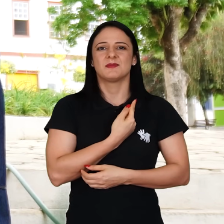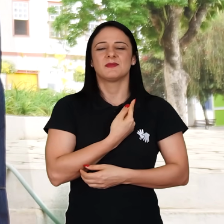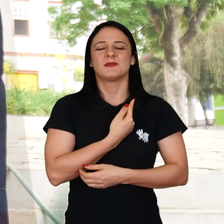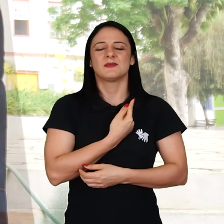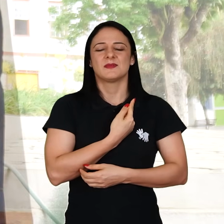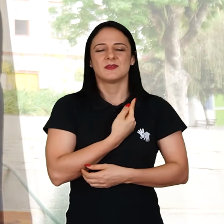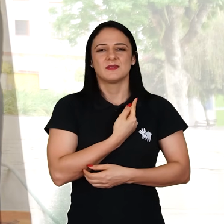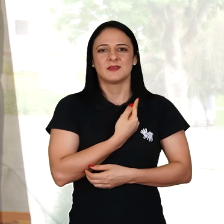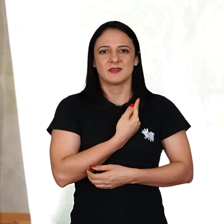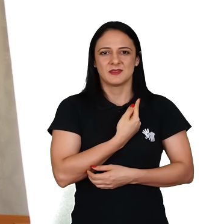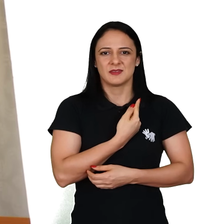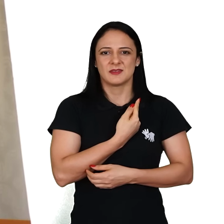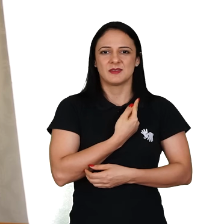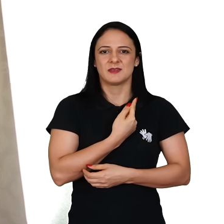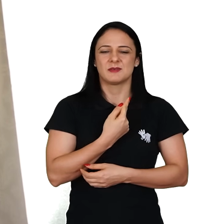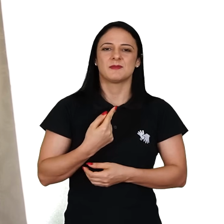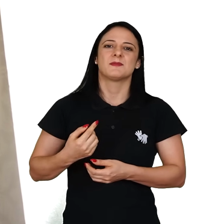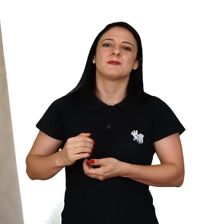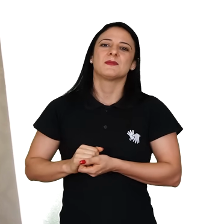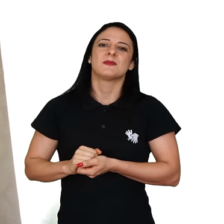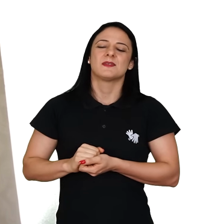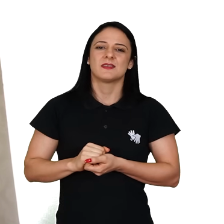de beira, o giló